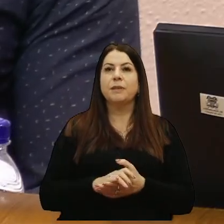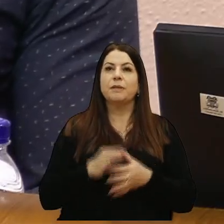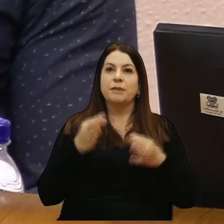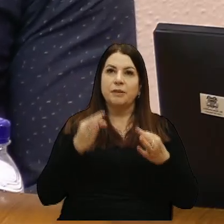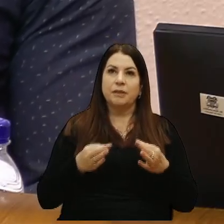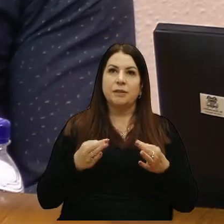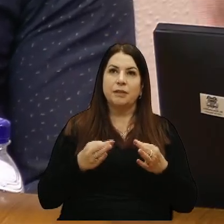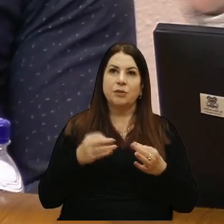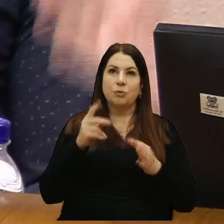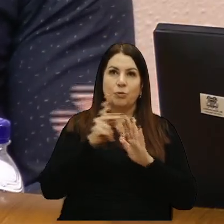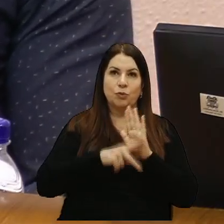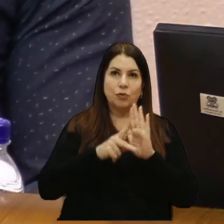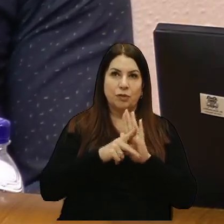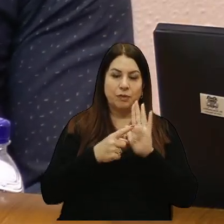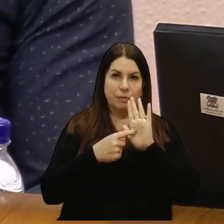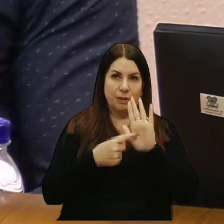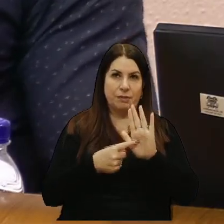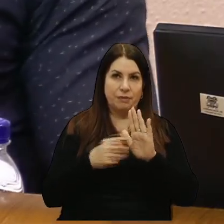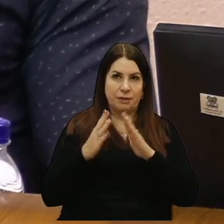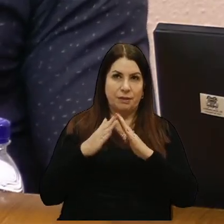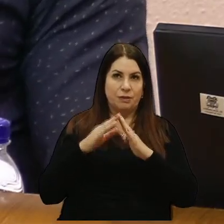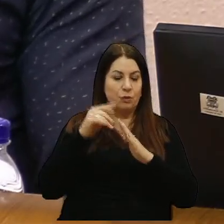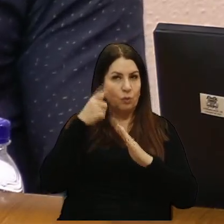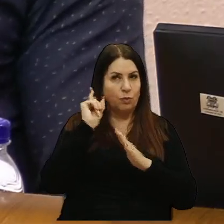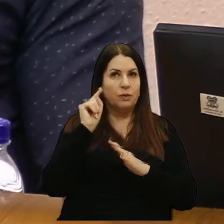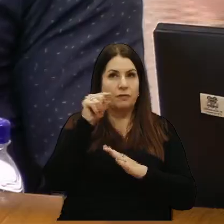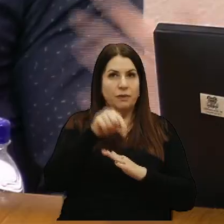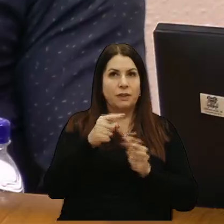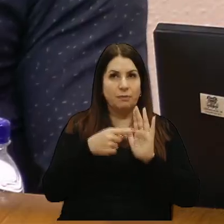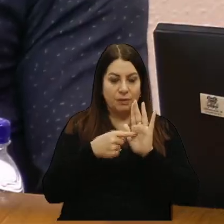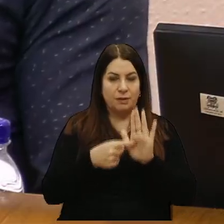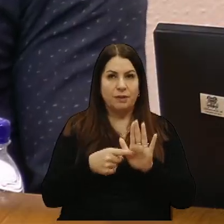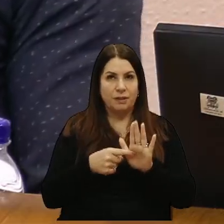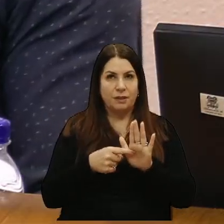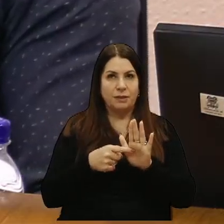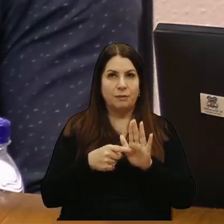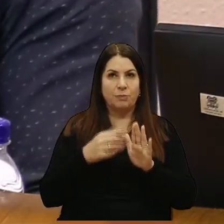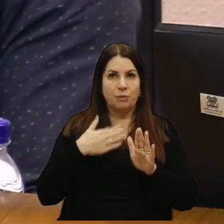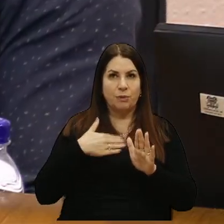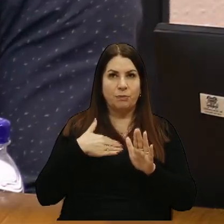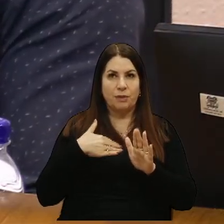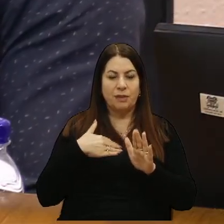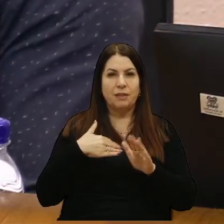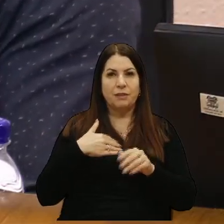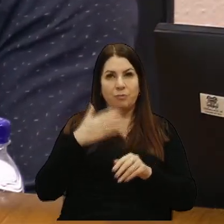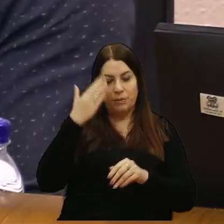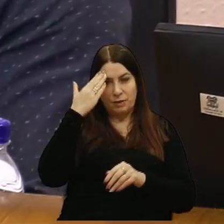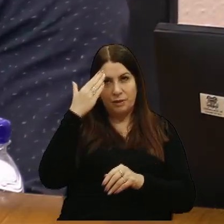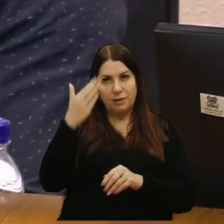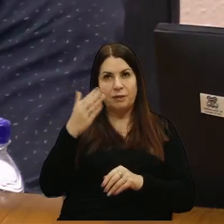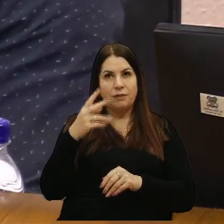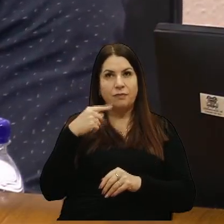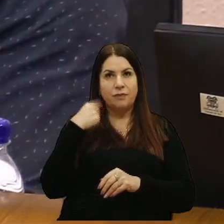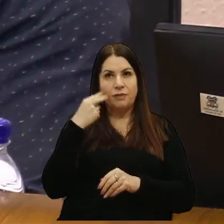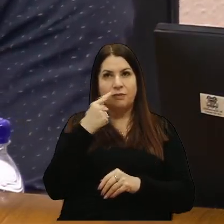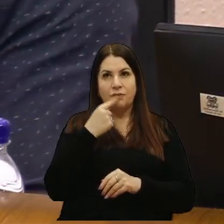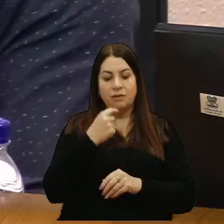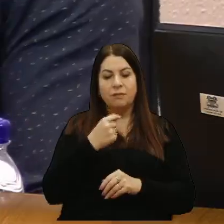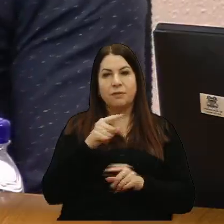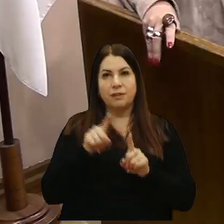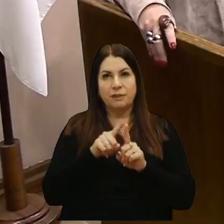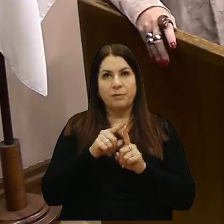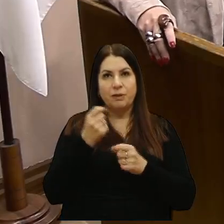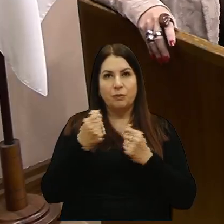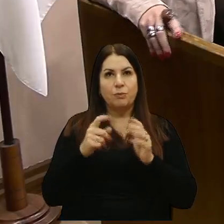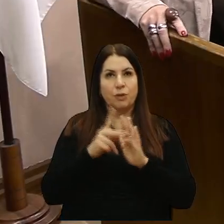certeza que um dos projetos que foram apresentados nessa casa ontem vão ser apresentados por mim no Legix. Parabéns, vereadora Rose. Obrigada. Eu também já tenho